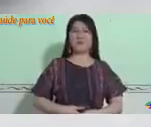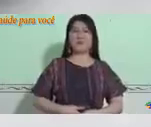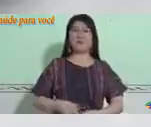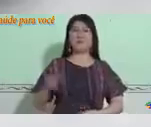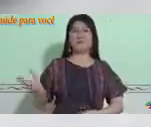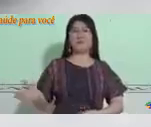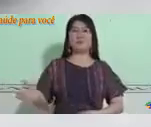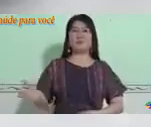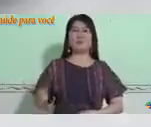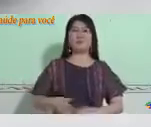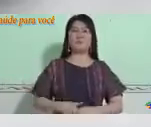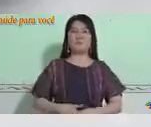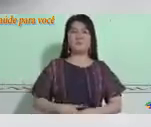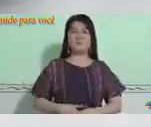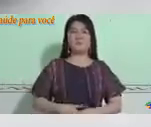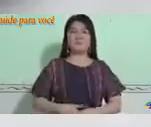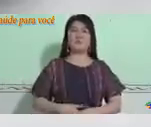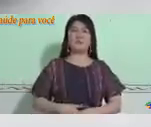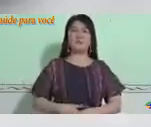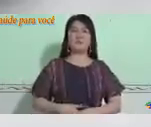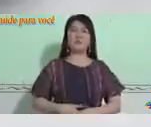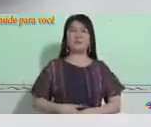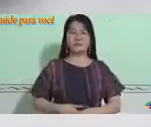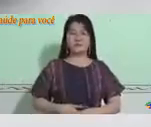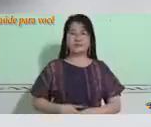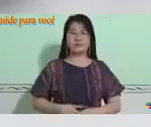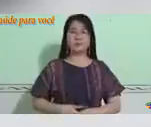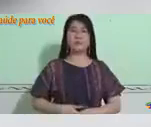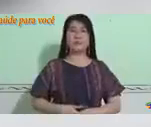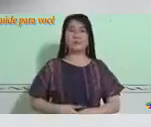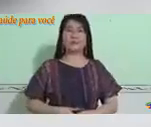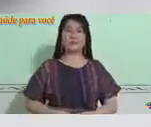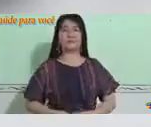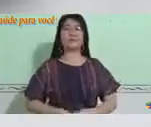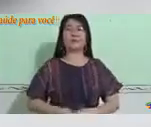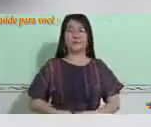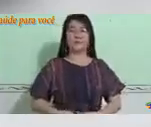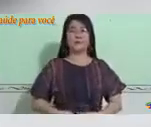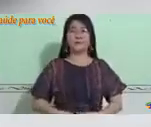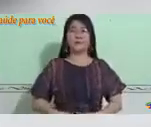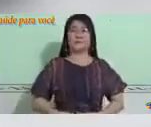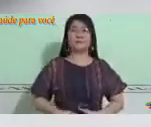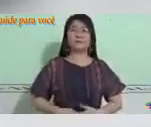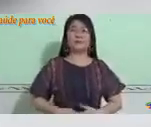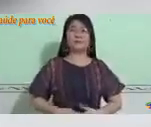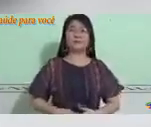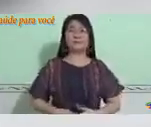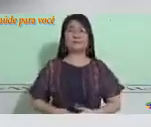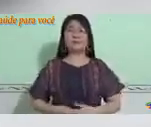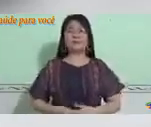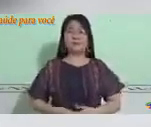a realização de outros exames como de urina, vírgula, tomografia computadorizada ou ressonância magnética.